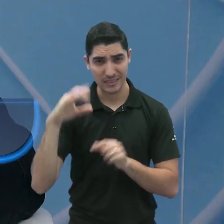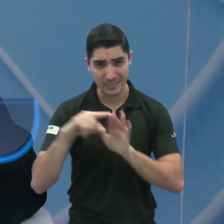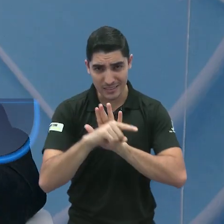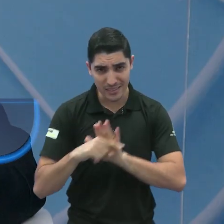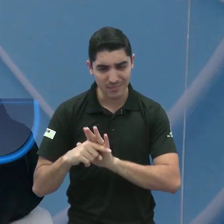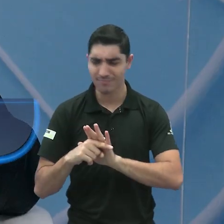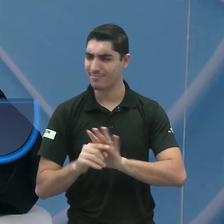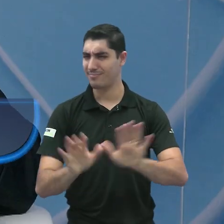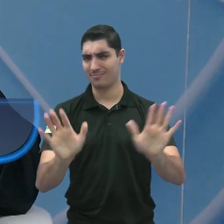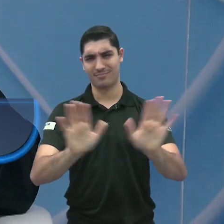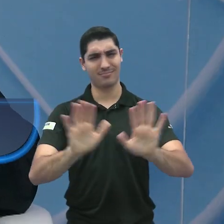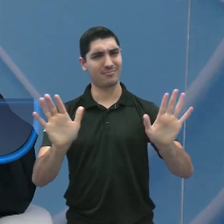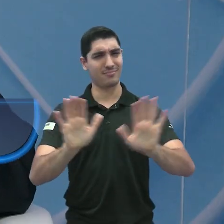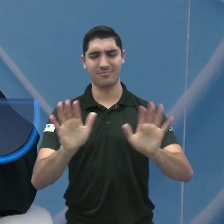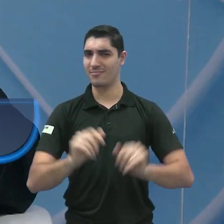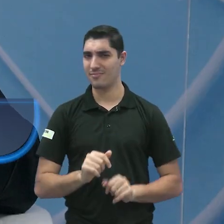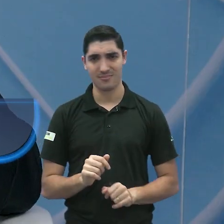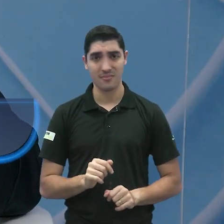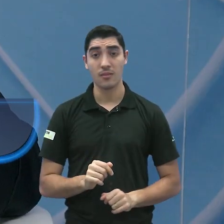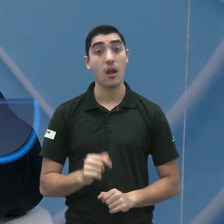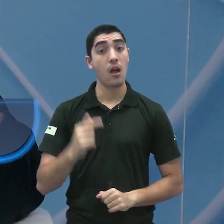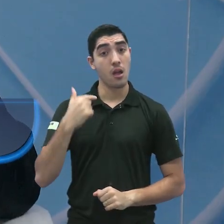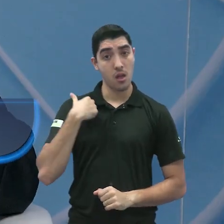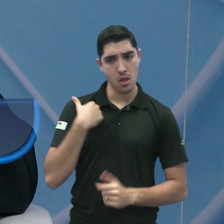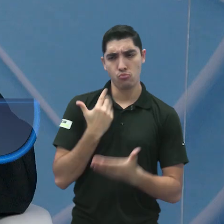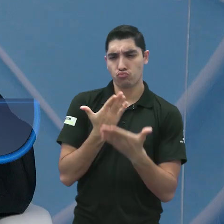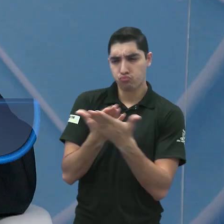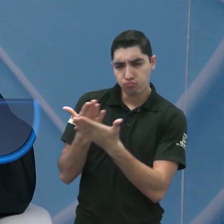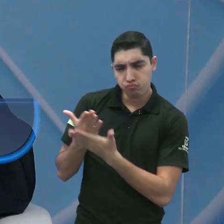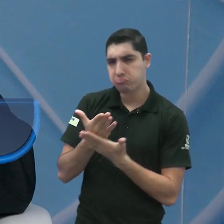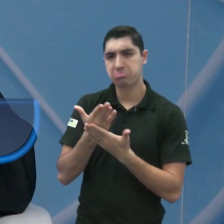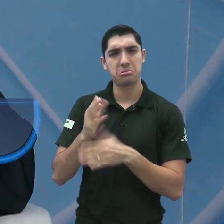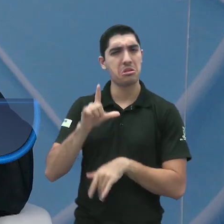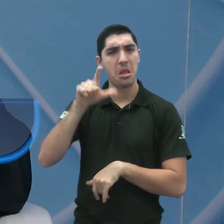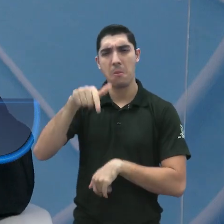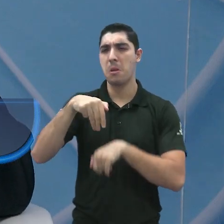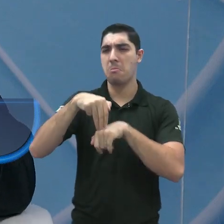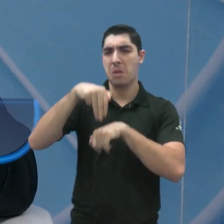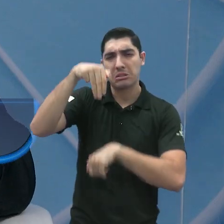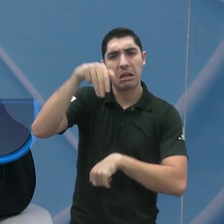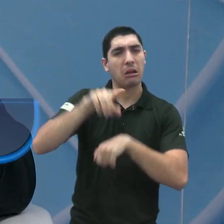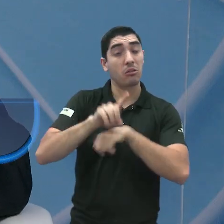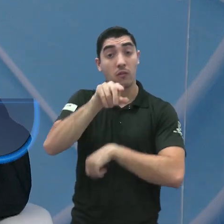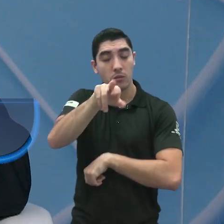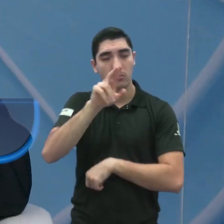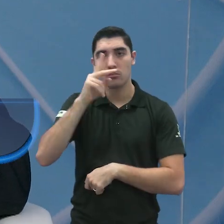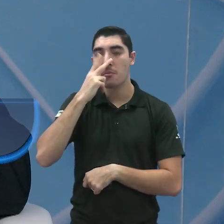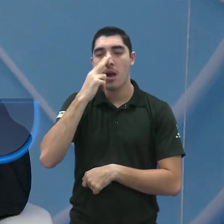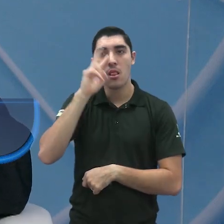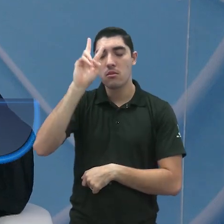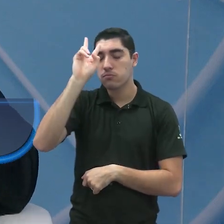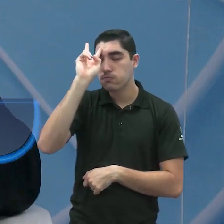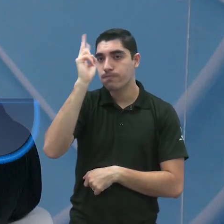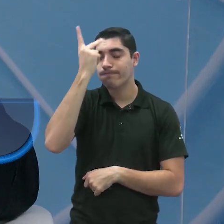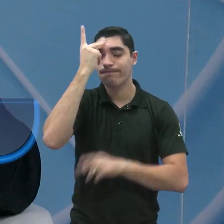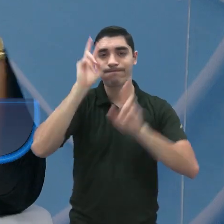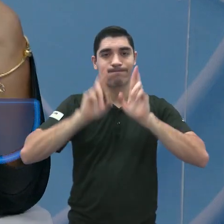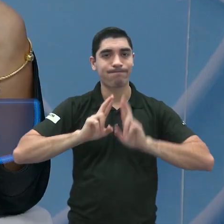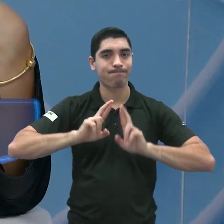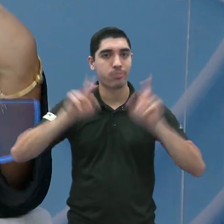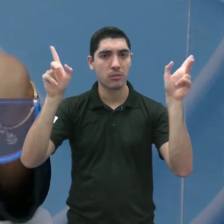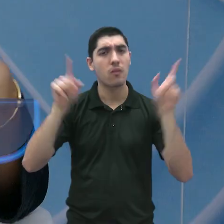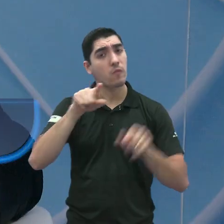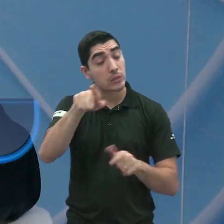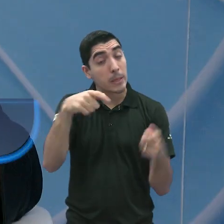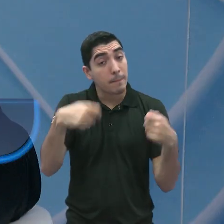não é verdade. Durante a pós-graduação, você vai ser moldada, então, assim, acredita